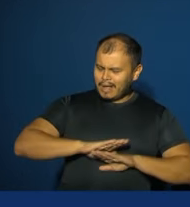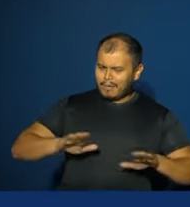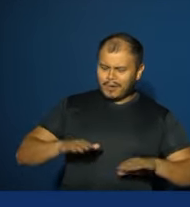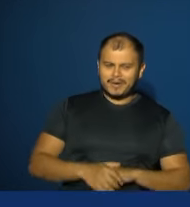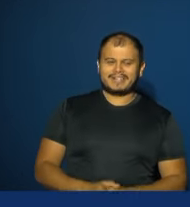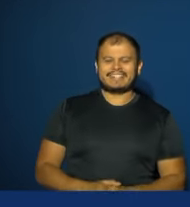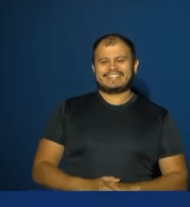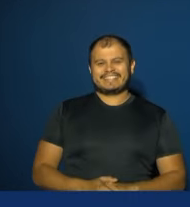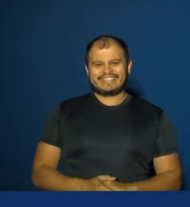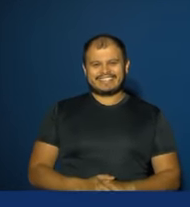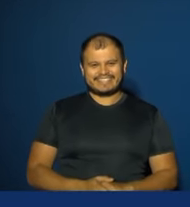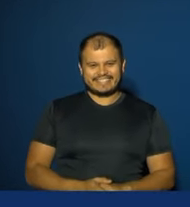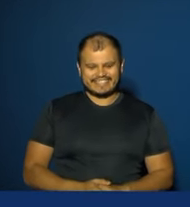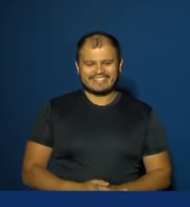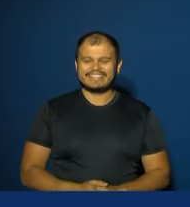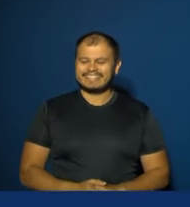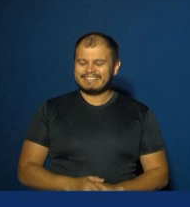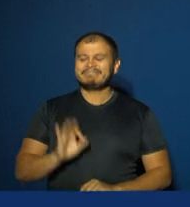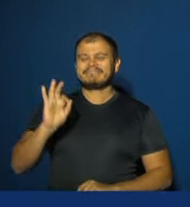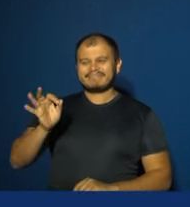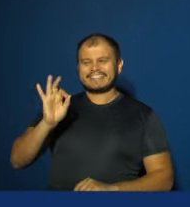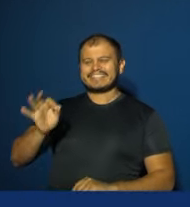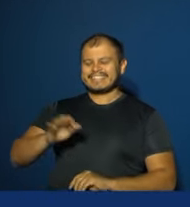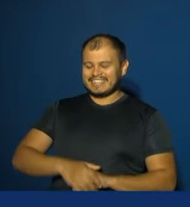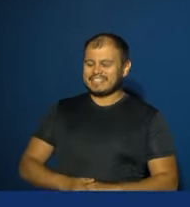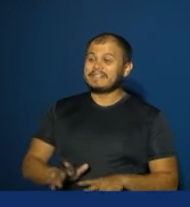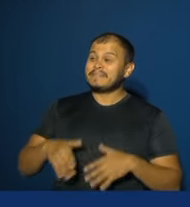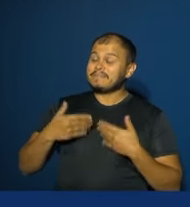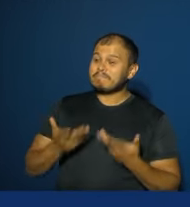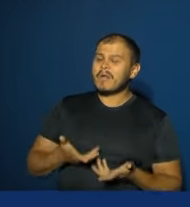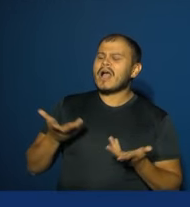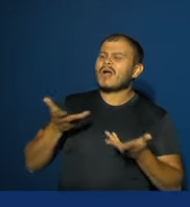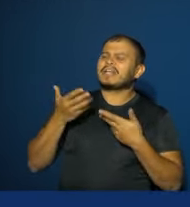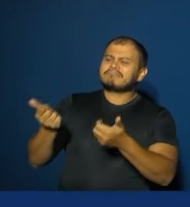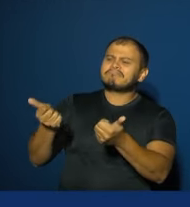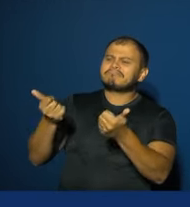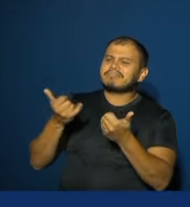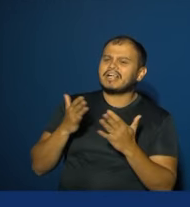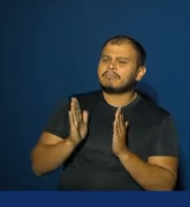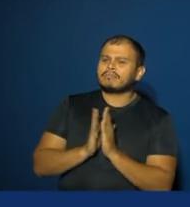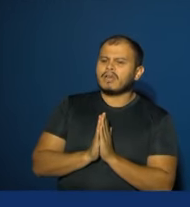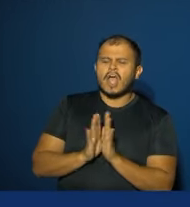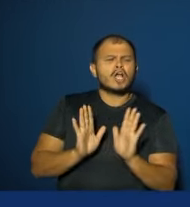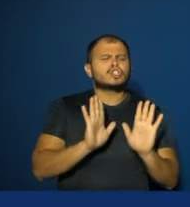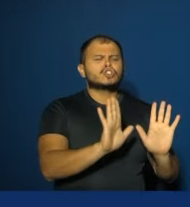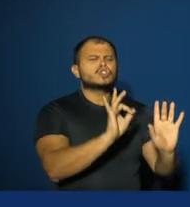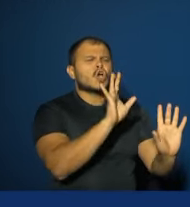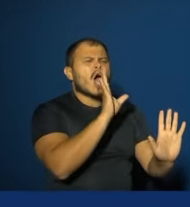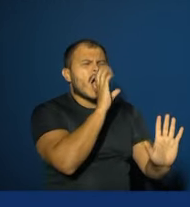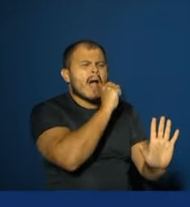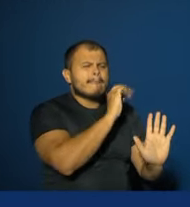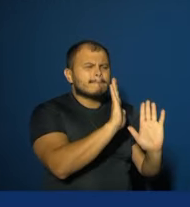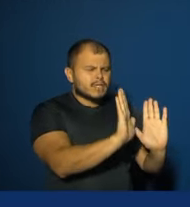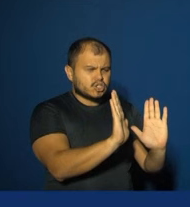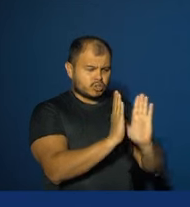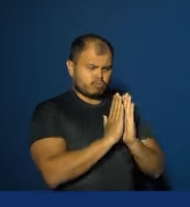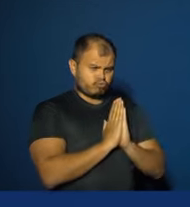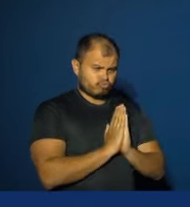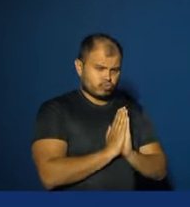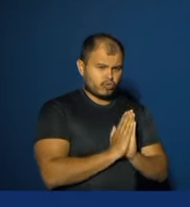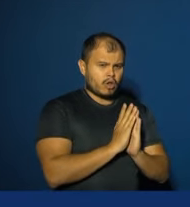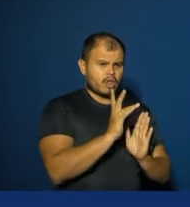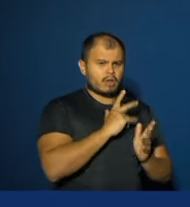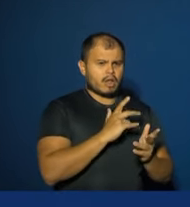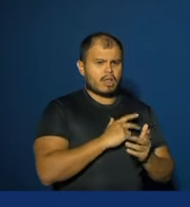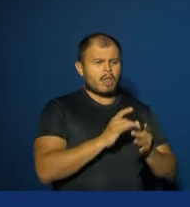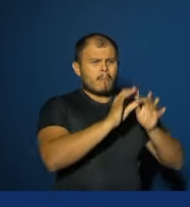Pronto. Passou. Ministro, conta para a gente aqui, para essa plateia. Não, deixa eu só rapidamente, eu não vou cansar vocês